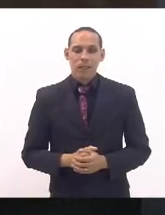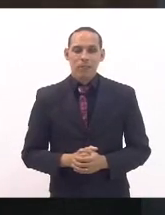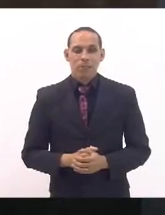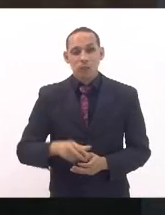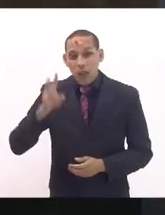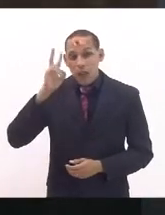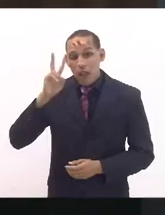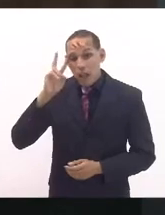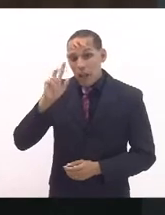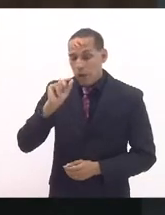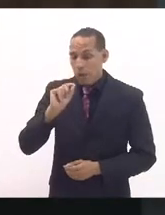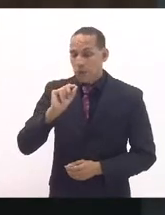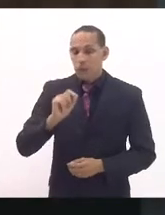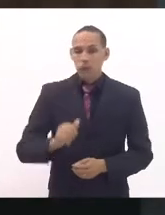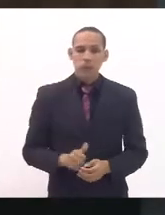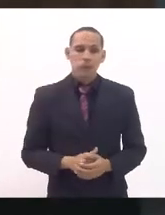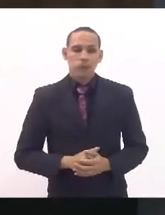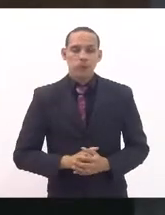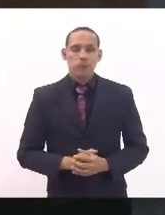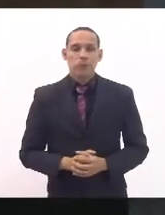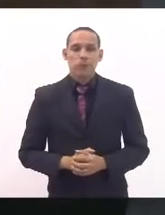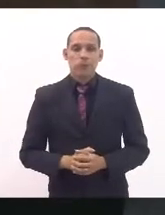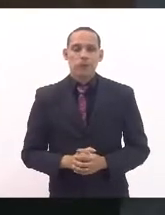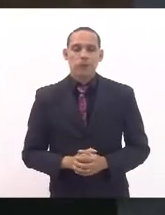lembrando a Vossa Excelência